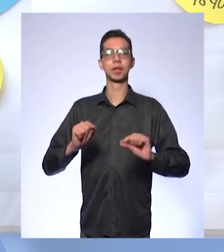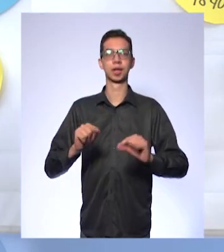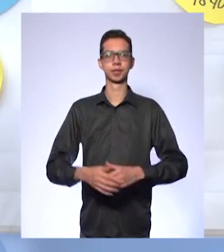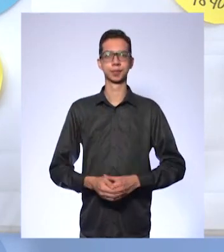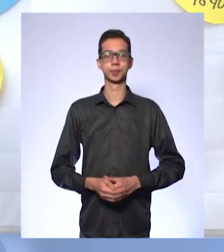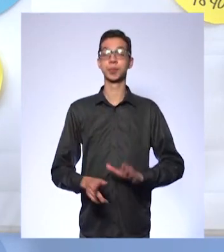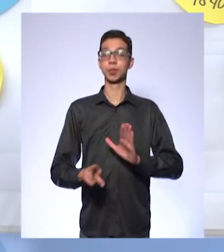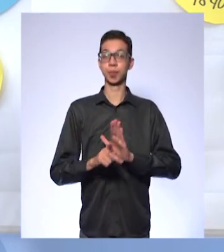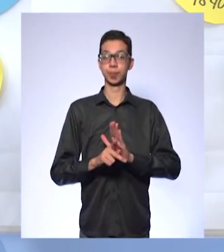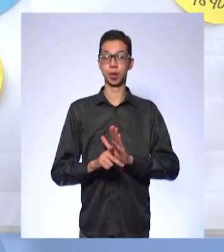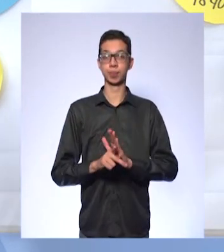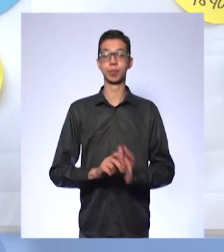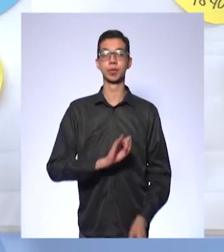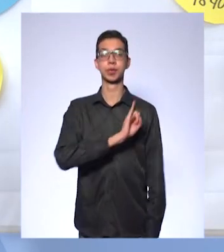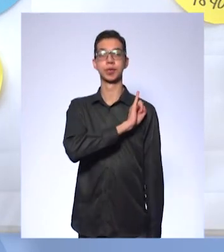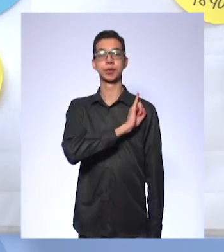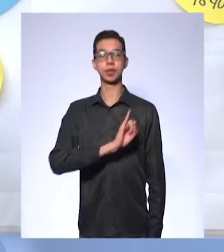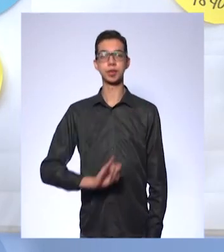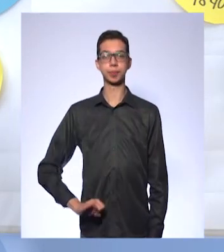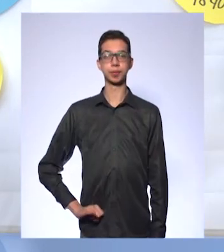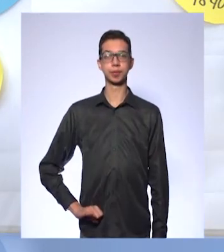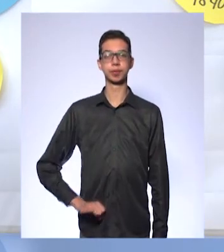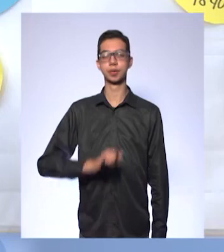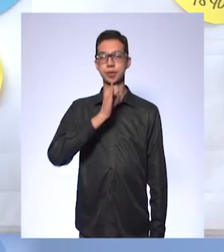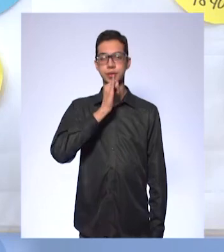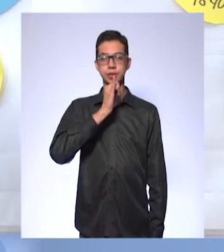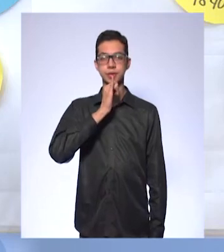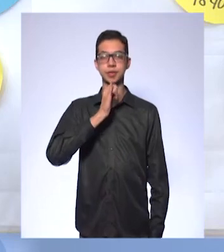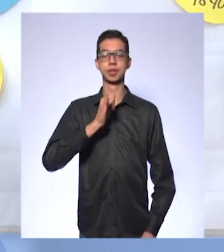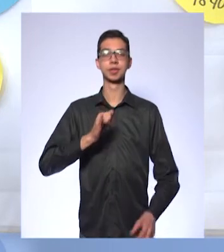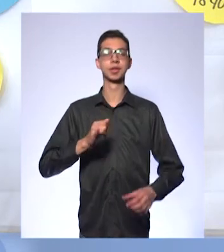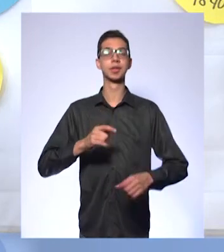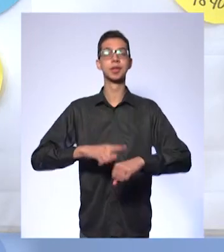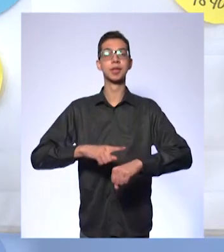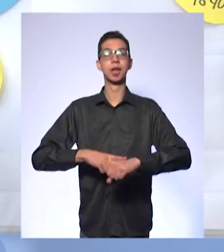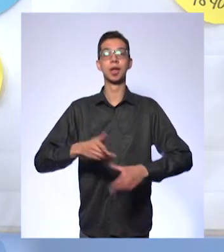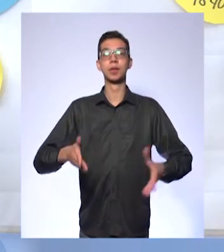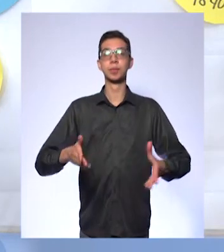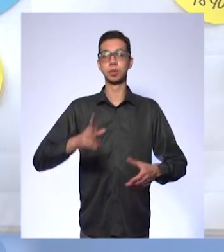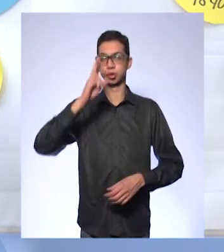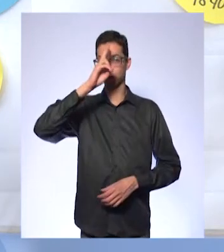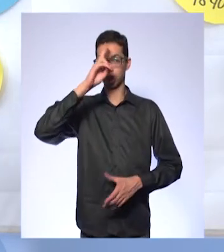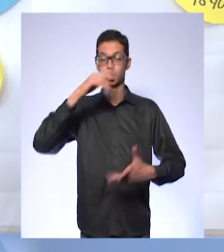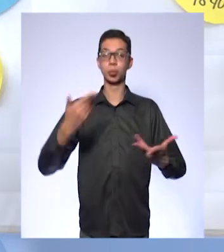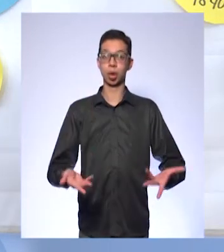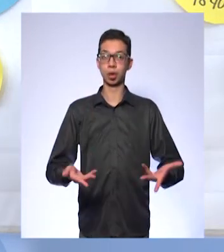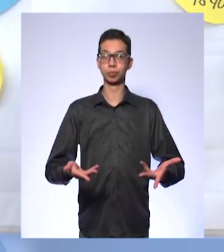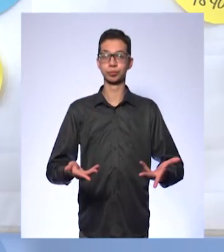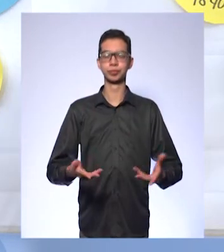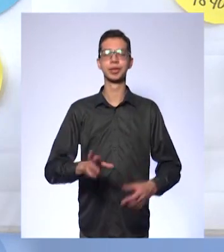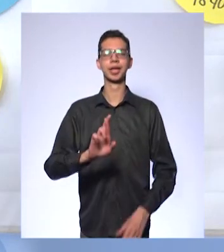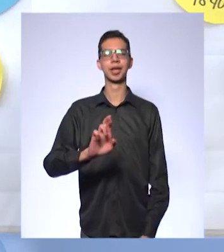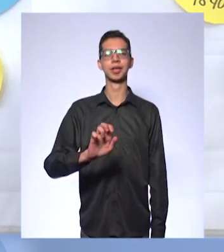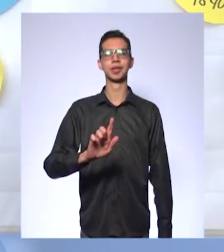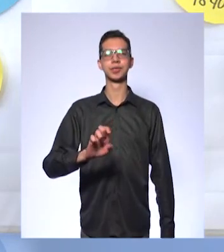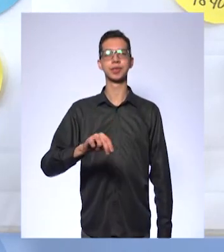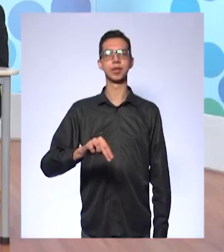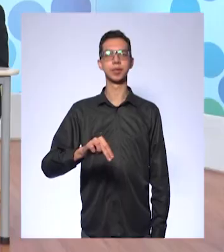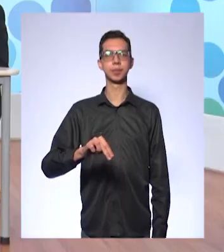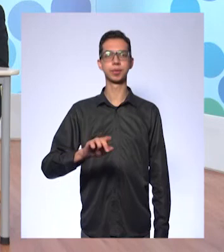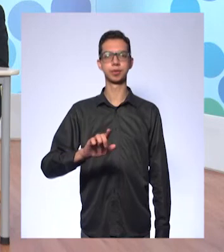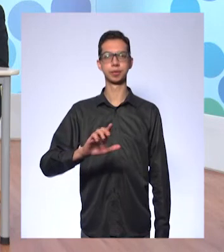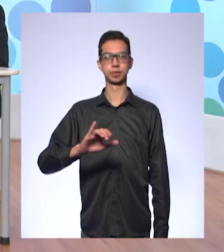II. Em qual parte da história nós estamos? Nós estamos no período regencial. Eu até fiz aqui atrás, ó, vocês estão vendo?